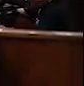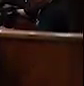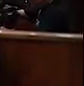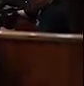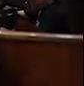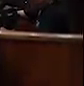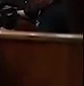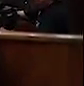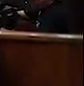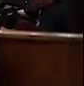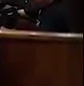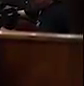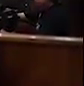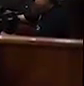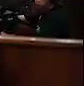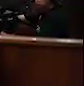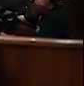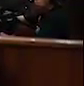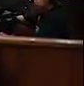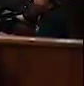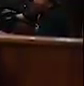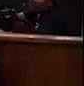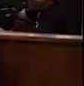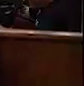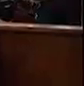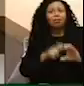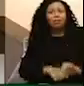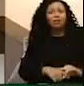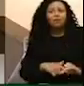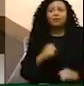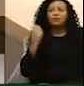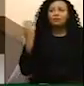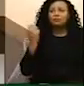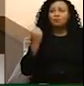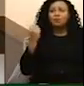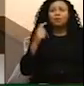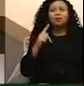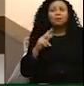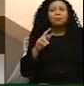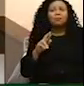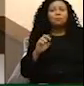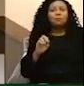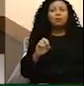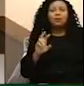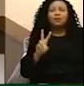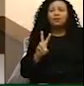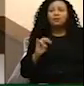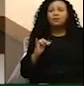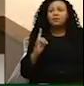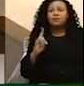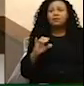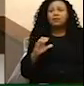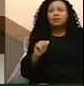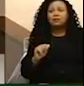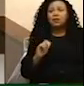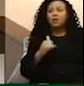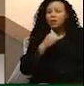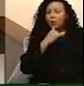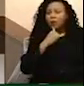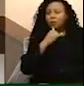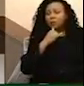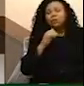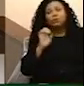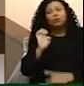está tentando convalidar aqui por meio do PLC 509. Eu lamento que o governador Eduardo Leite esteja dando